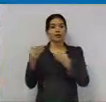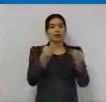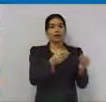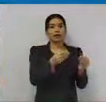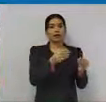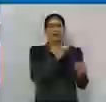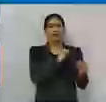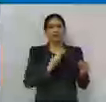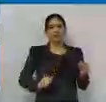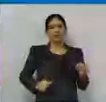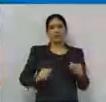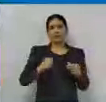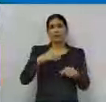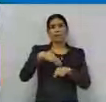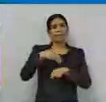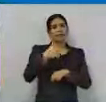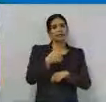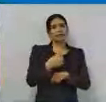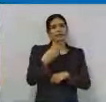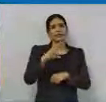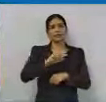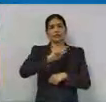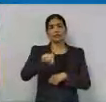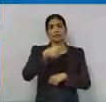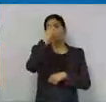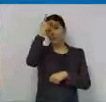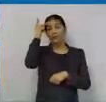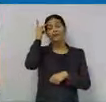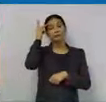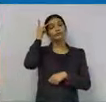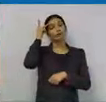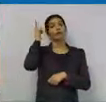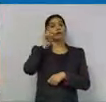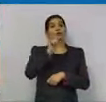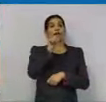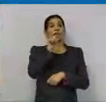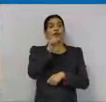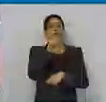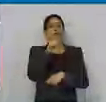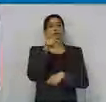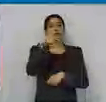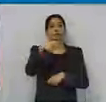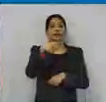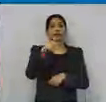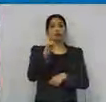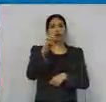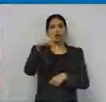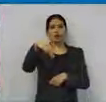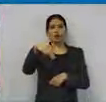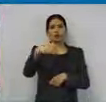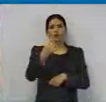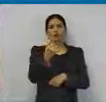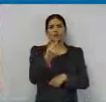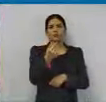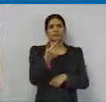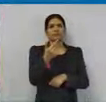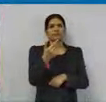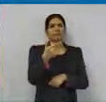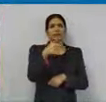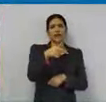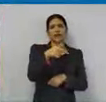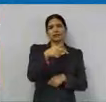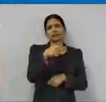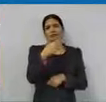mil pessoas, com as principais intervenções. 7 quilômetros e quase meio,